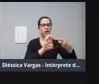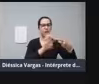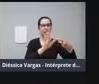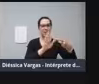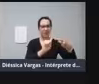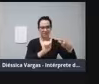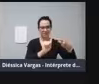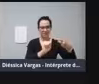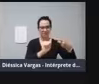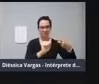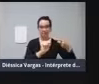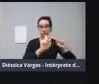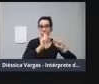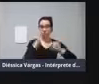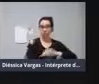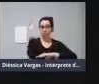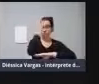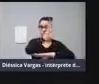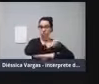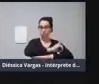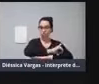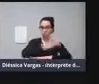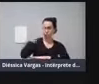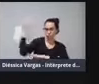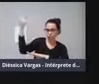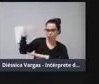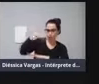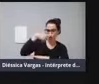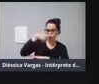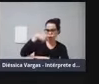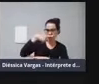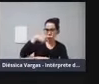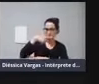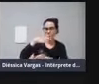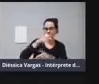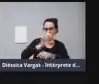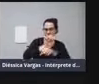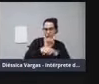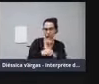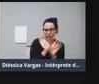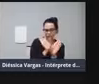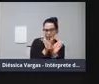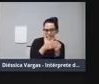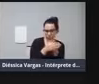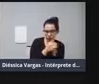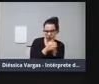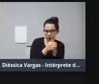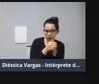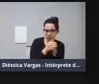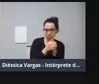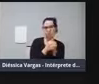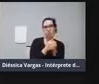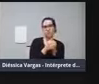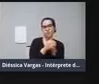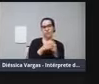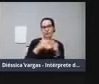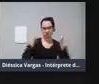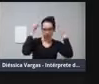hábito diurno. Quando pousa, asa fechada. E, geralmente, as antenas das